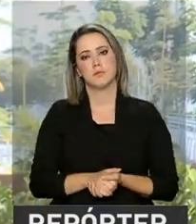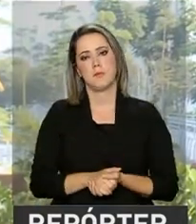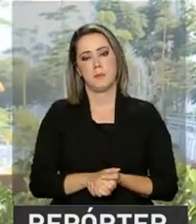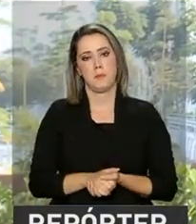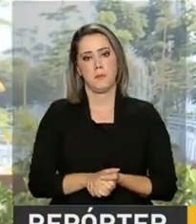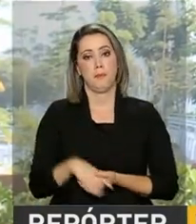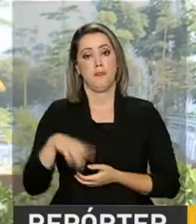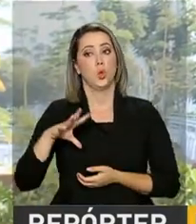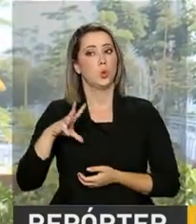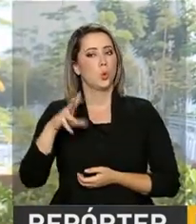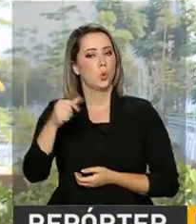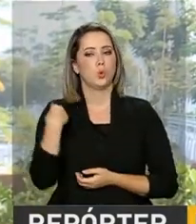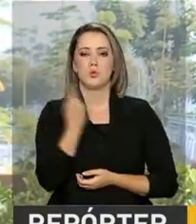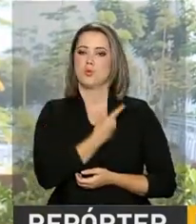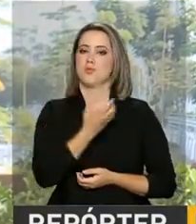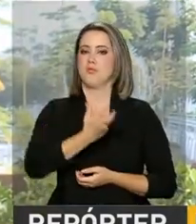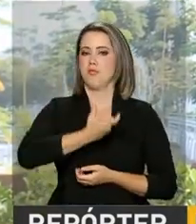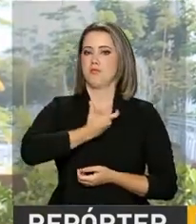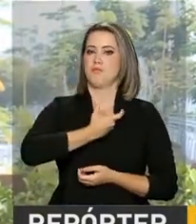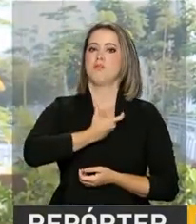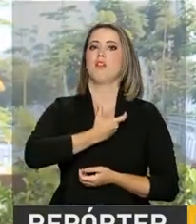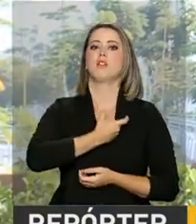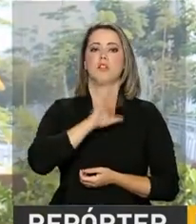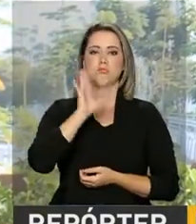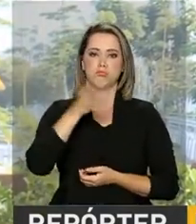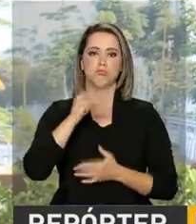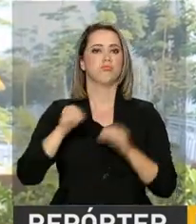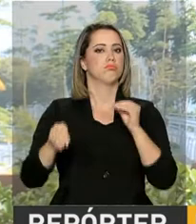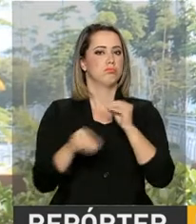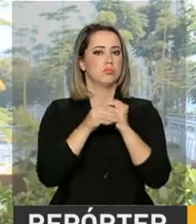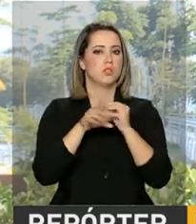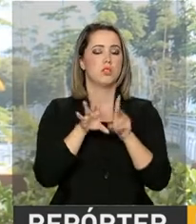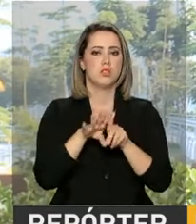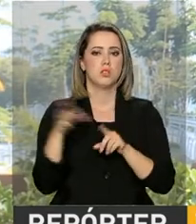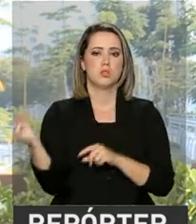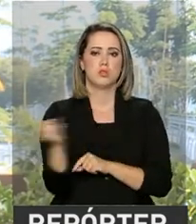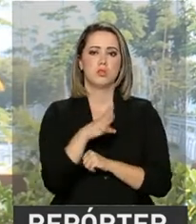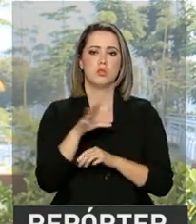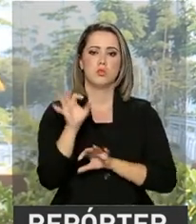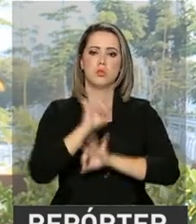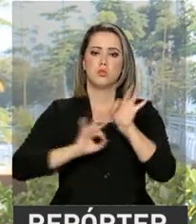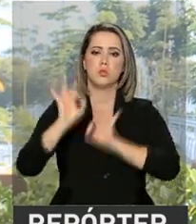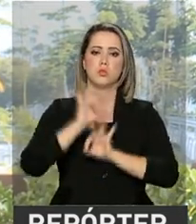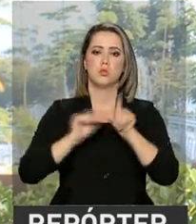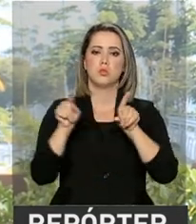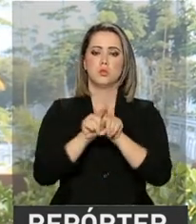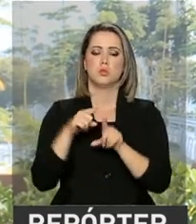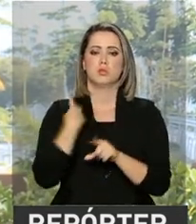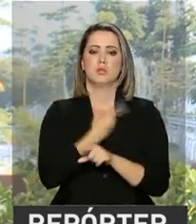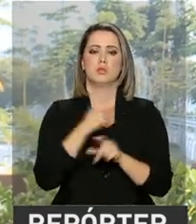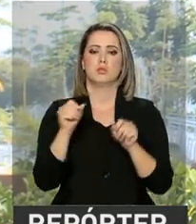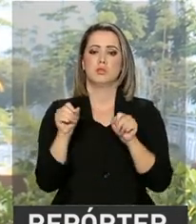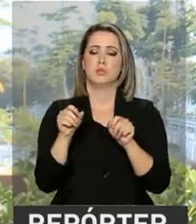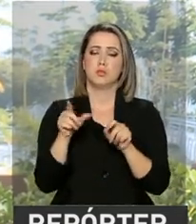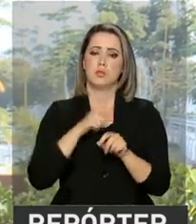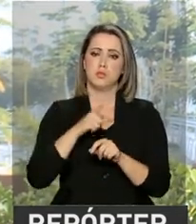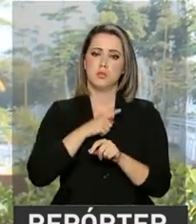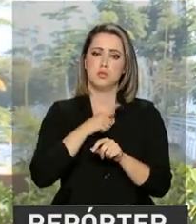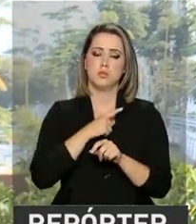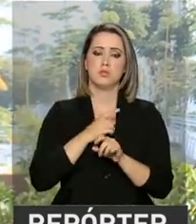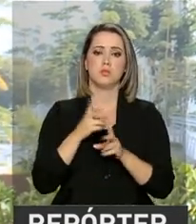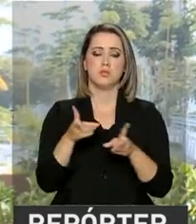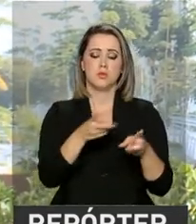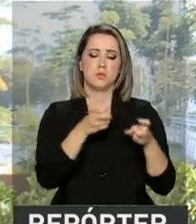estão incluídos nele nem todos os novos talentos em que temos a expectativa